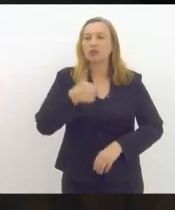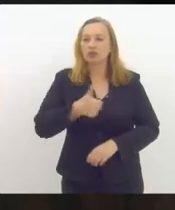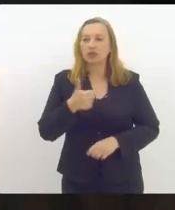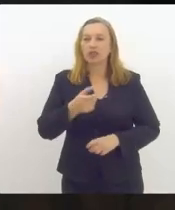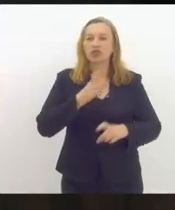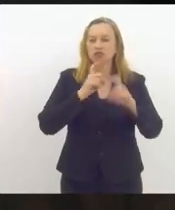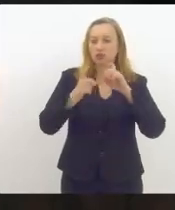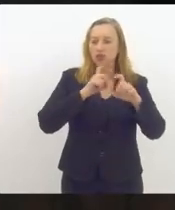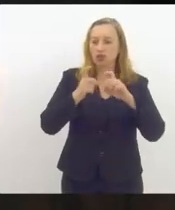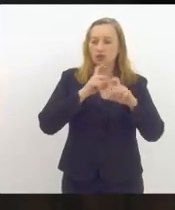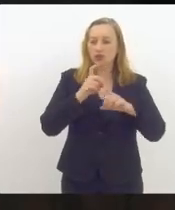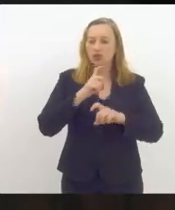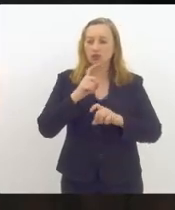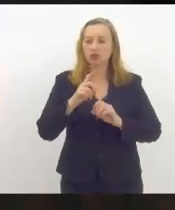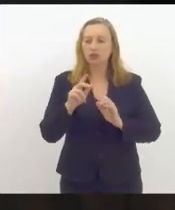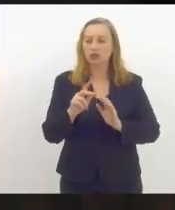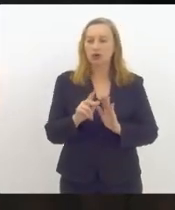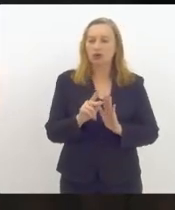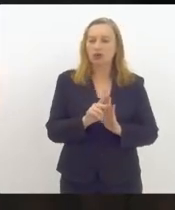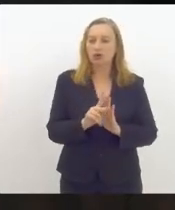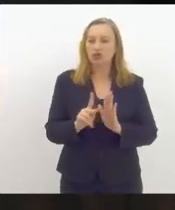em primeira discussão